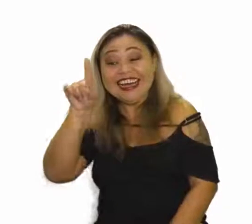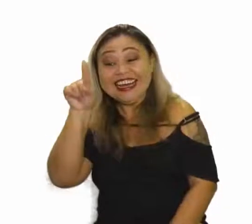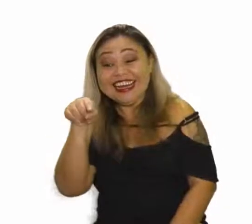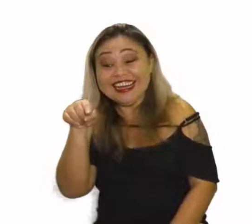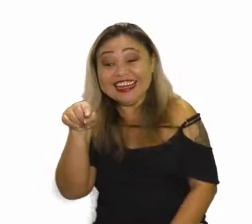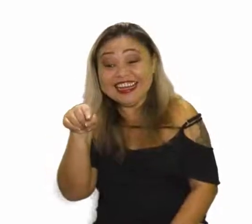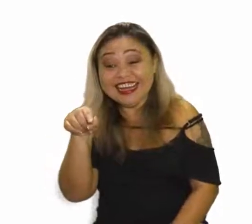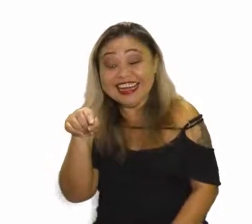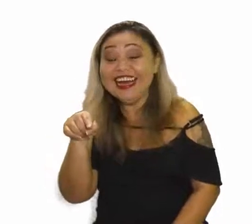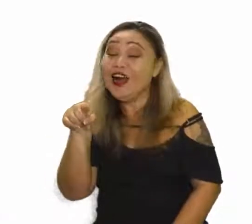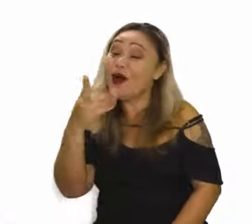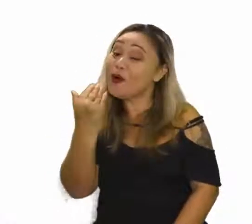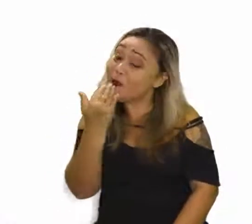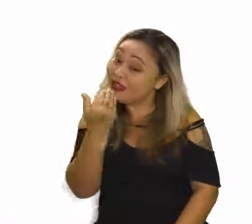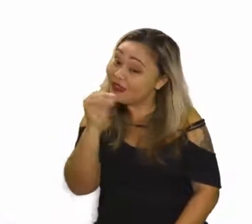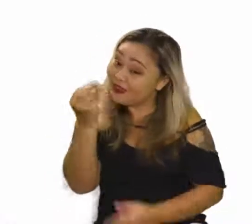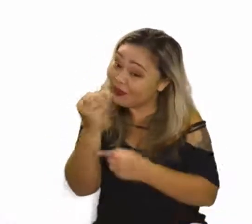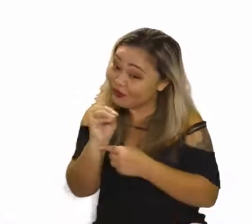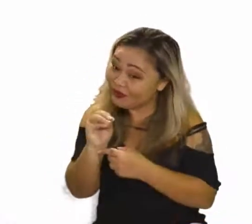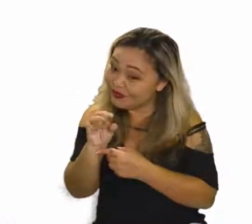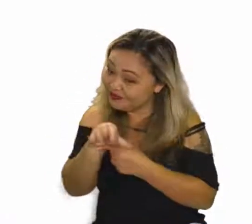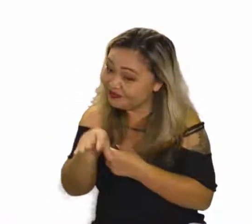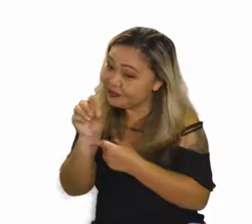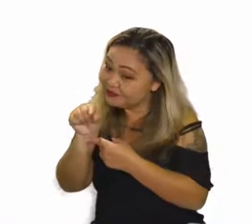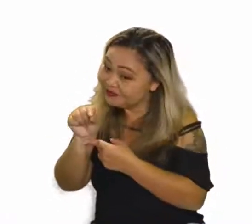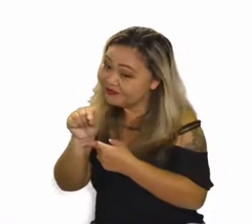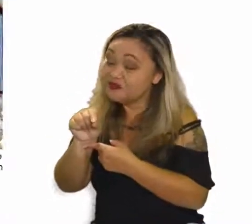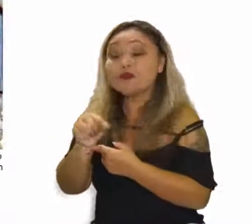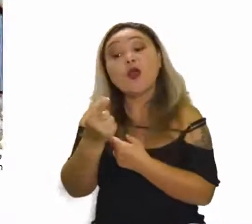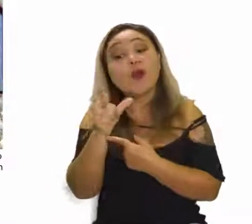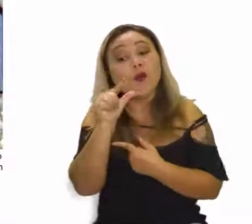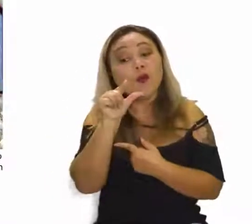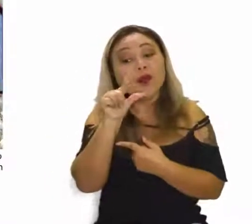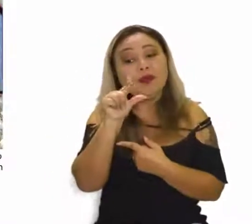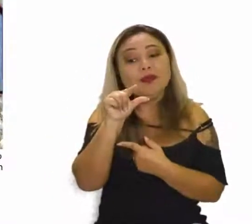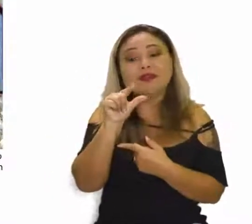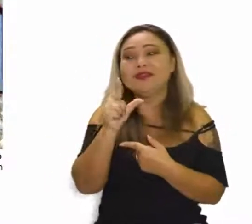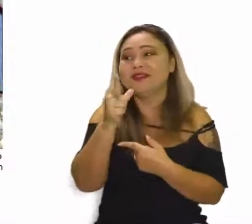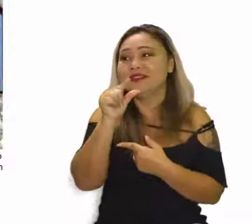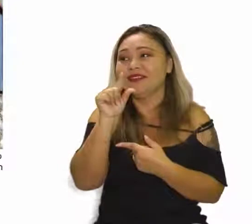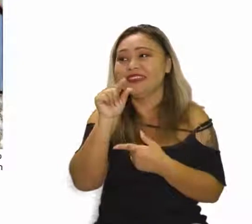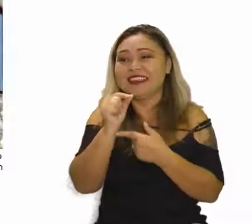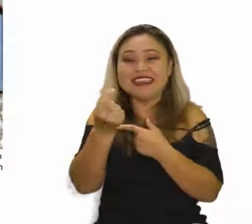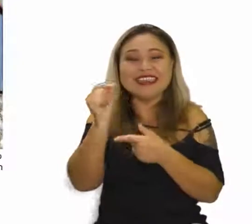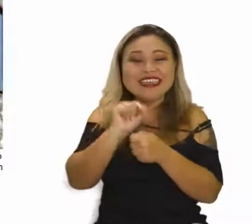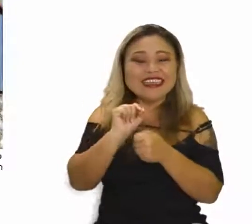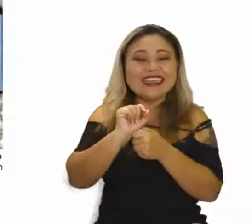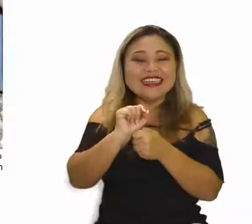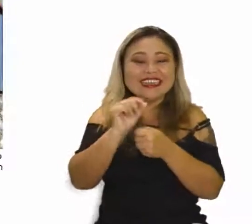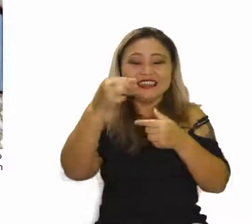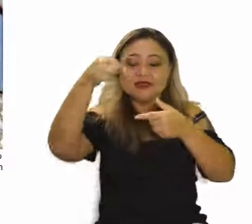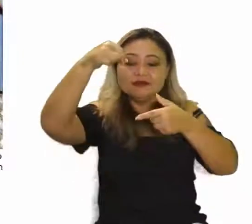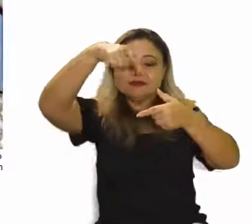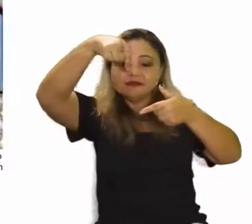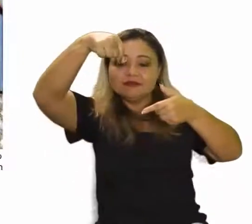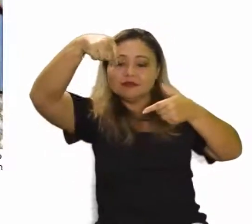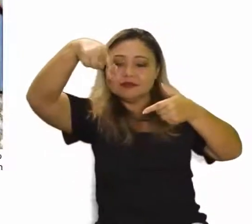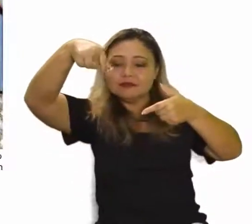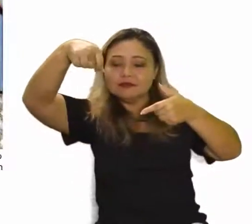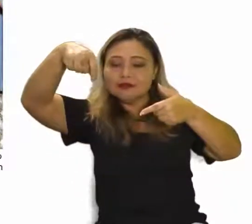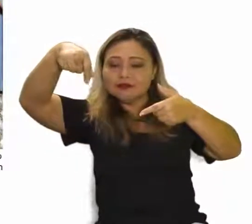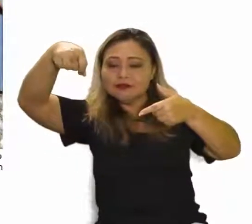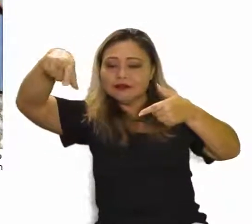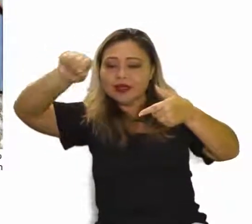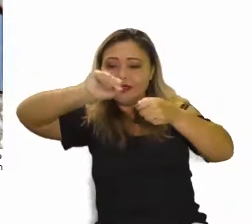Mulher! Comedouros. Então, o bebedouro é utilizado em sistema de snippers, tá, gente?